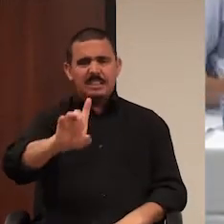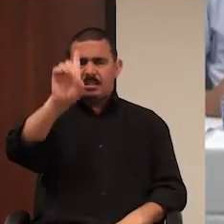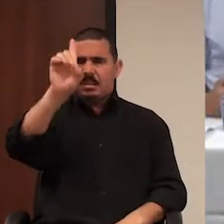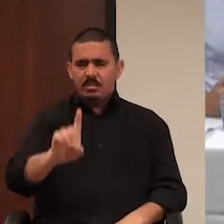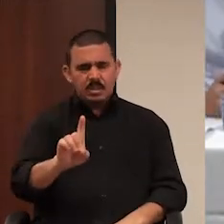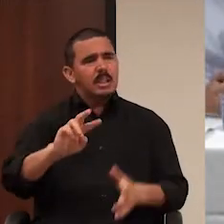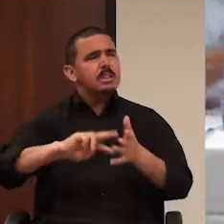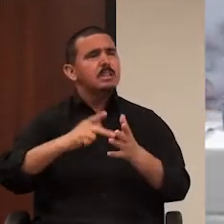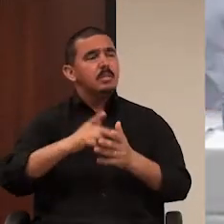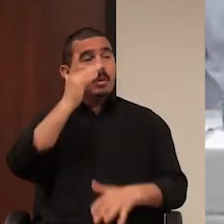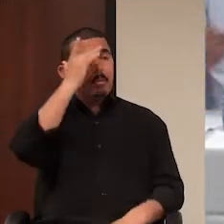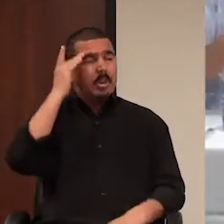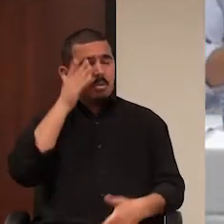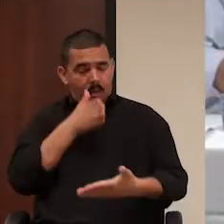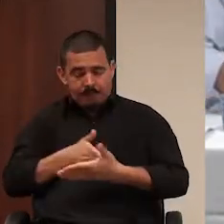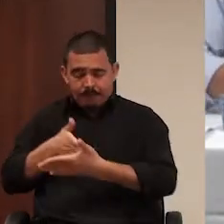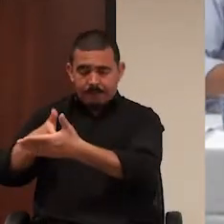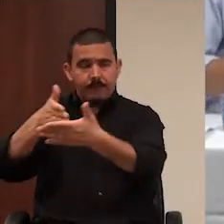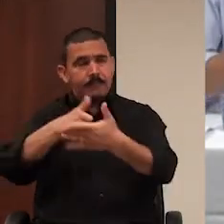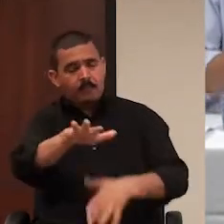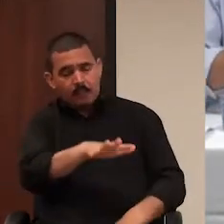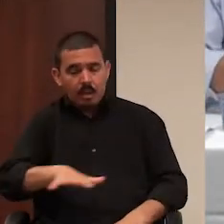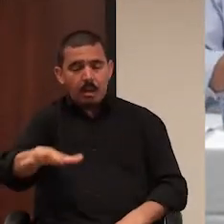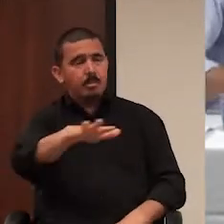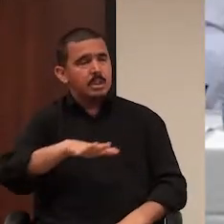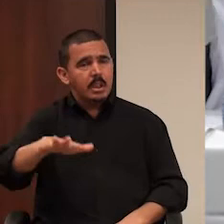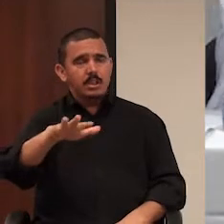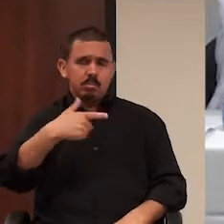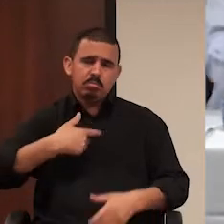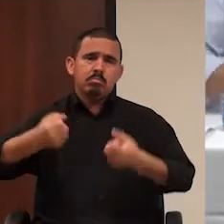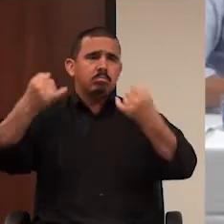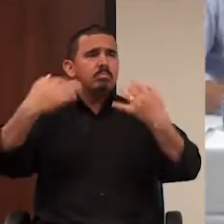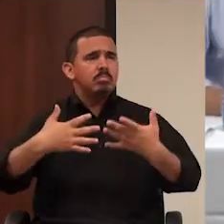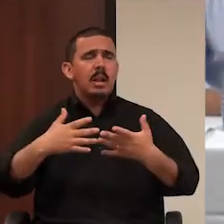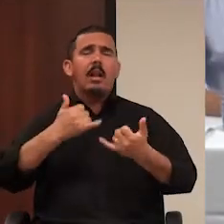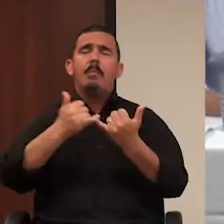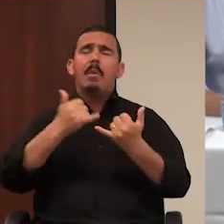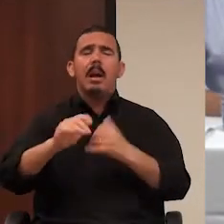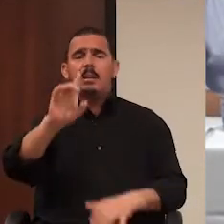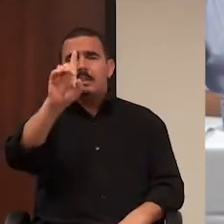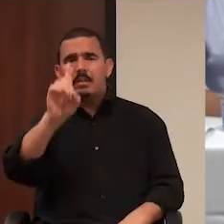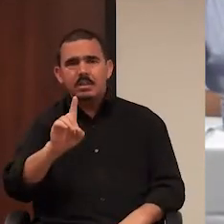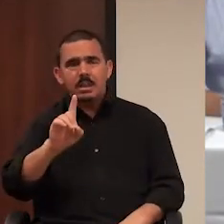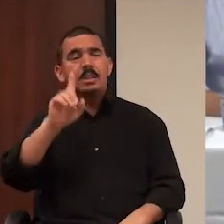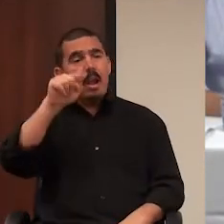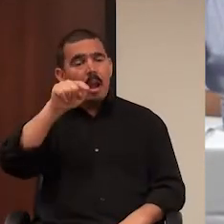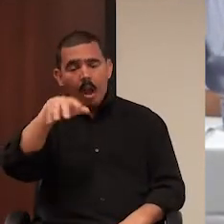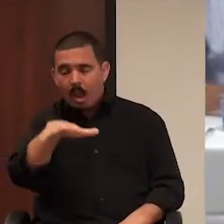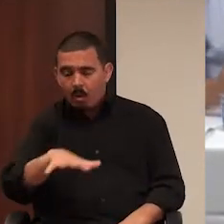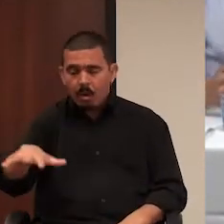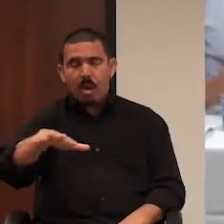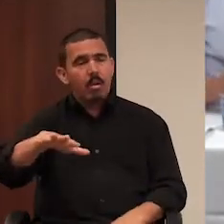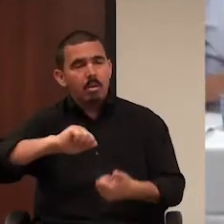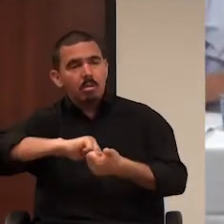ambiente, e eu posso até afirmar que as deficiências são do ambiente e não da pessoa, propriamente